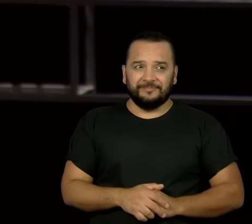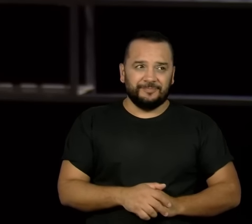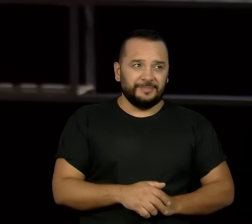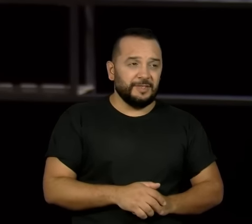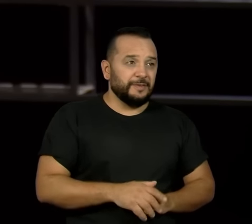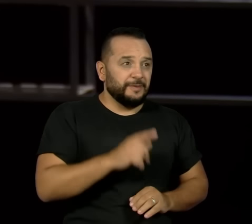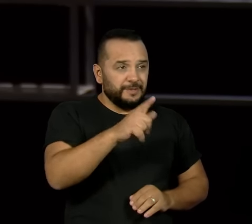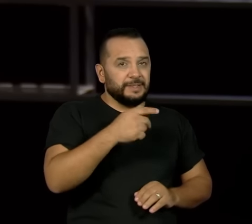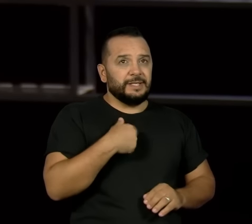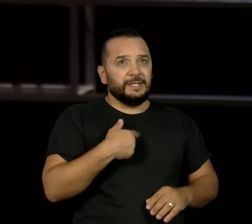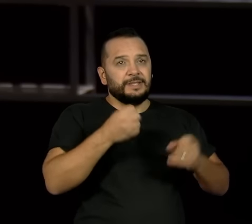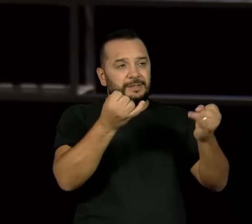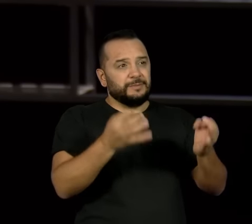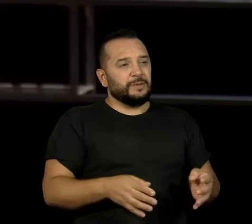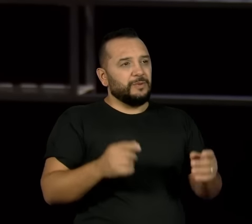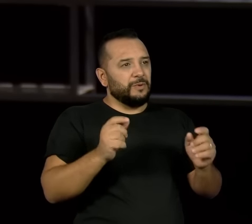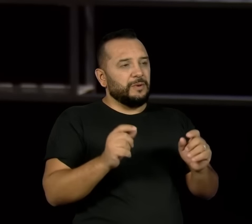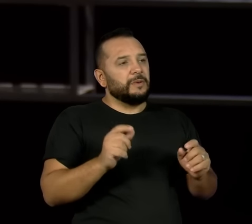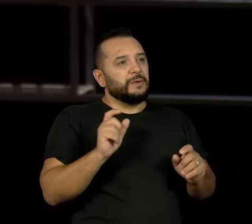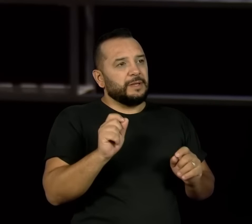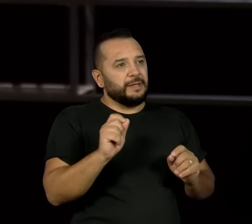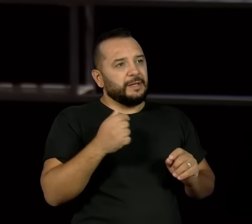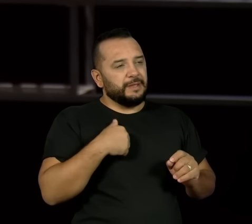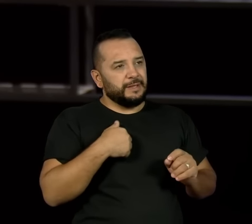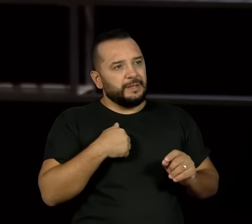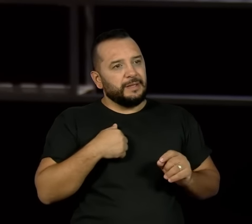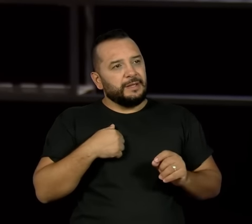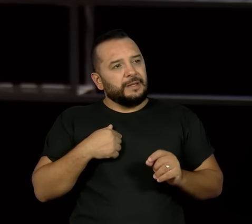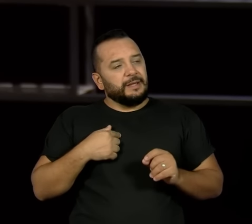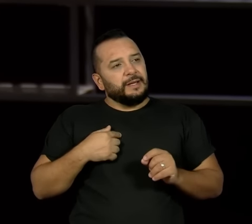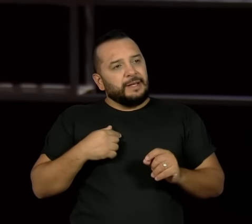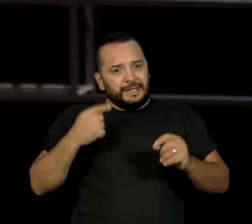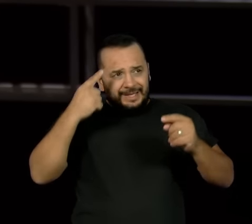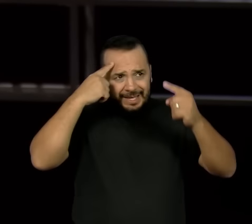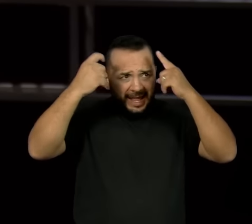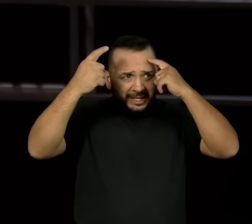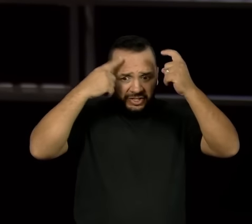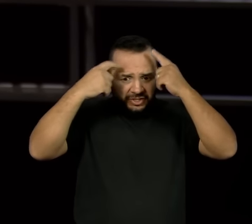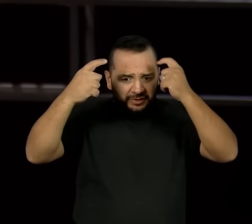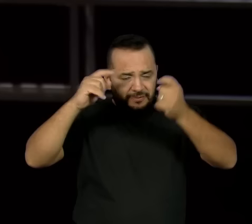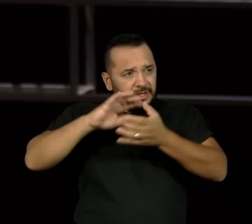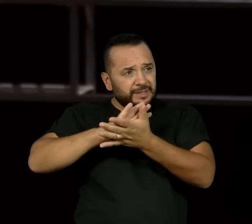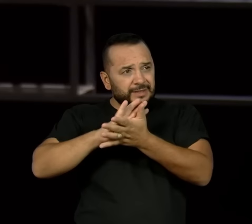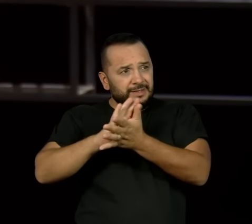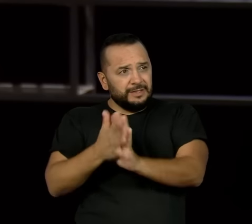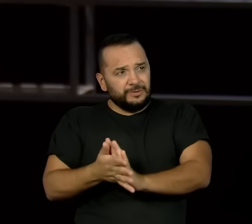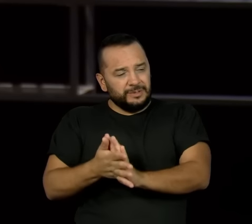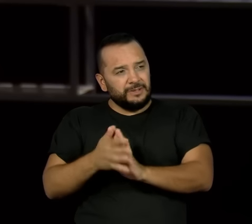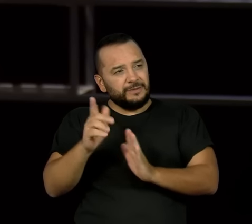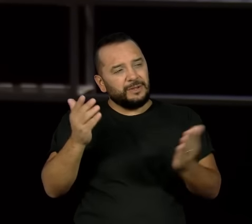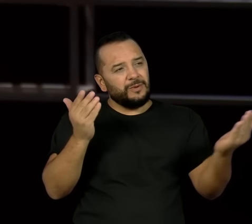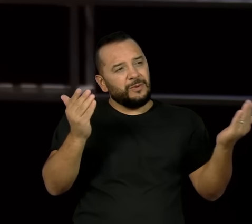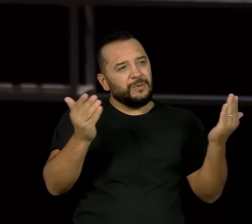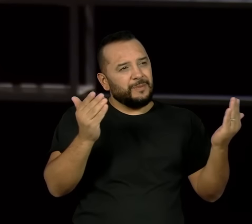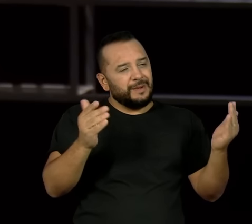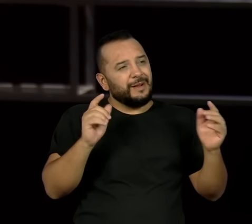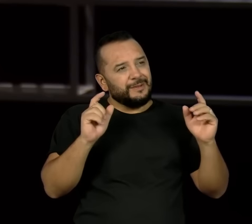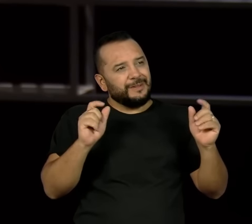sobre um termo que existe na sociologia, que é a destruição criativa. E faz uma analogia ao Dom Quixote, que é